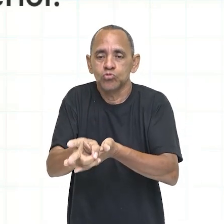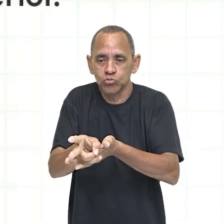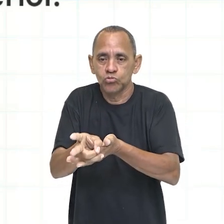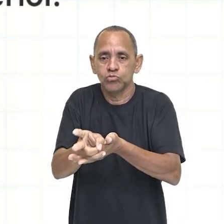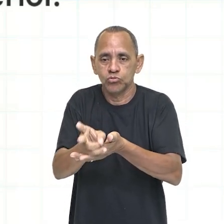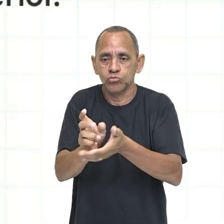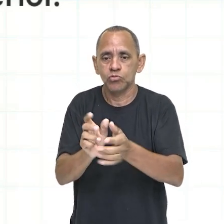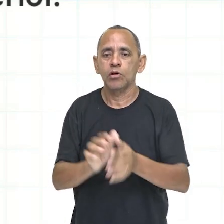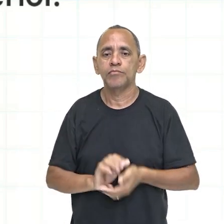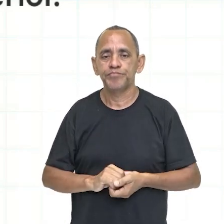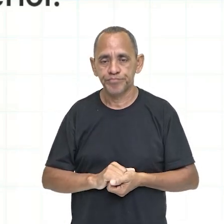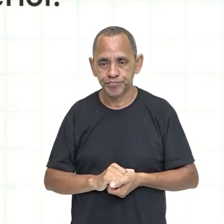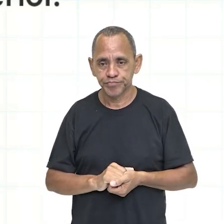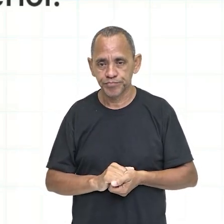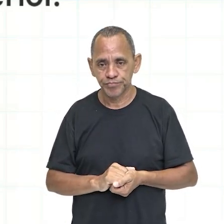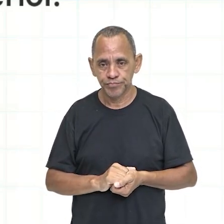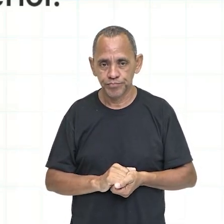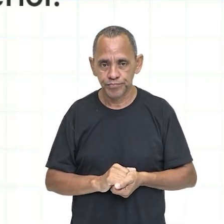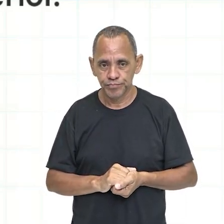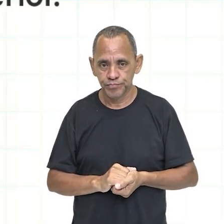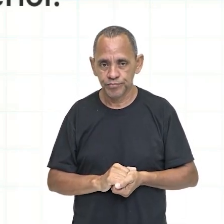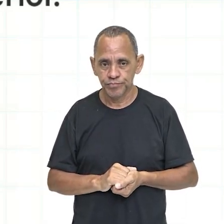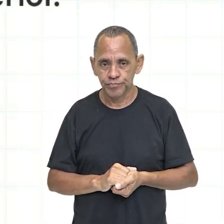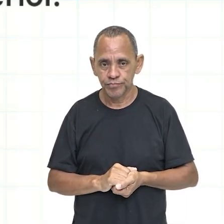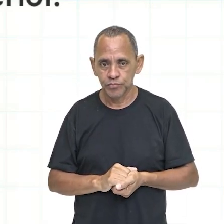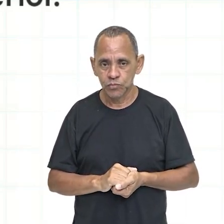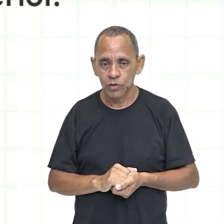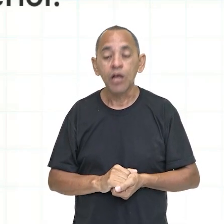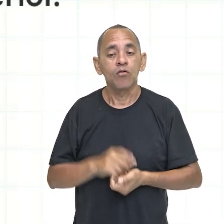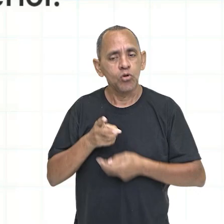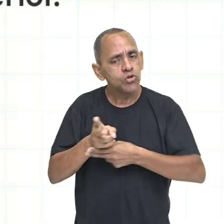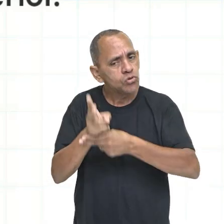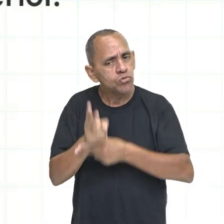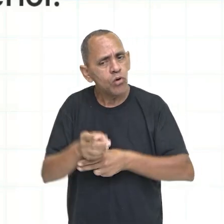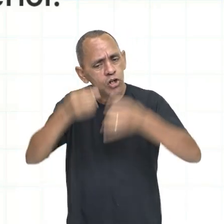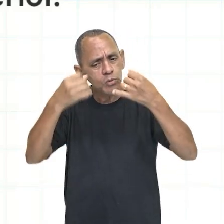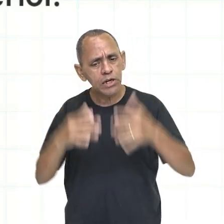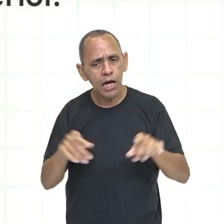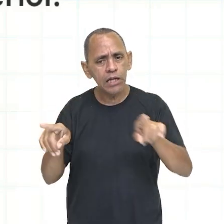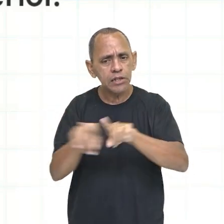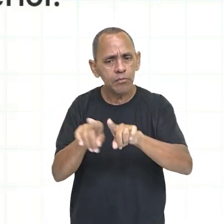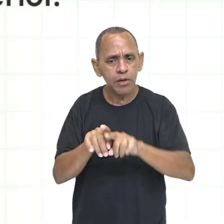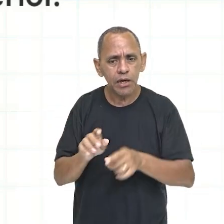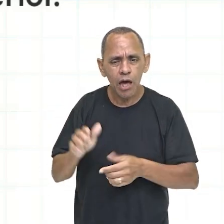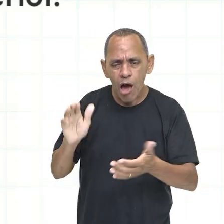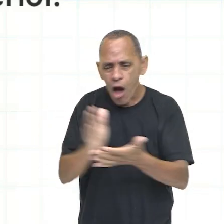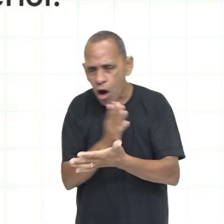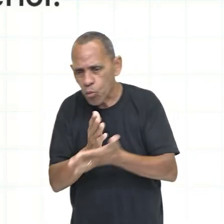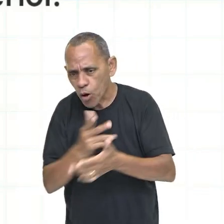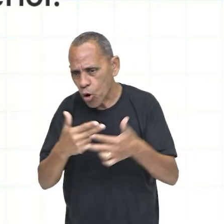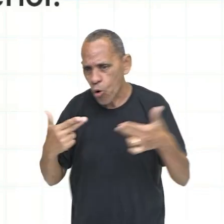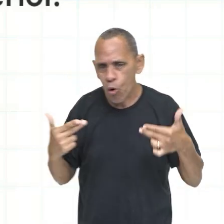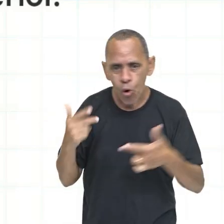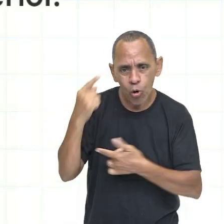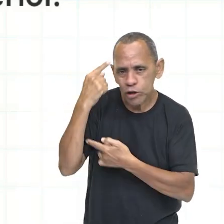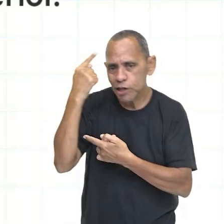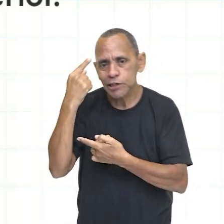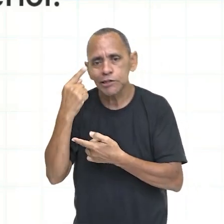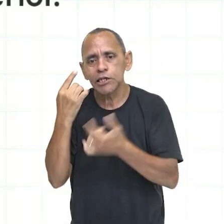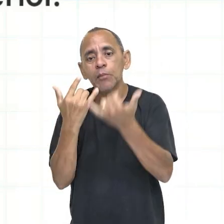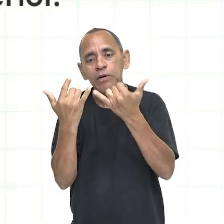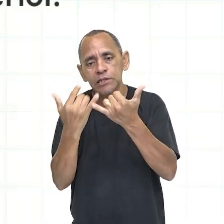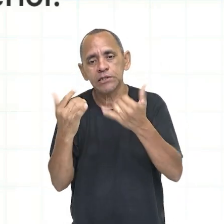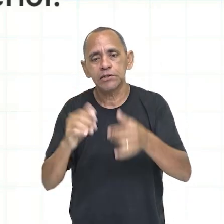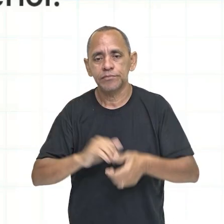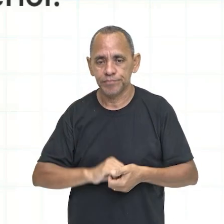estou continuando a falar de algo de uma mesma ideia, ou complemento anterior. Então, agora